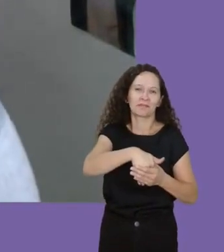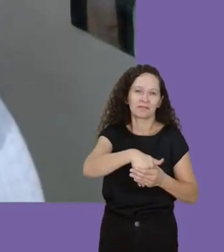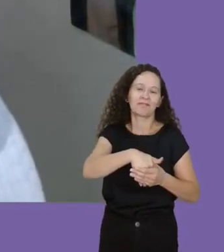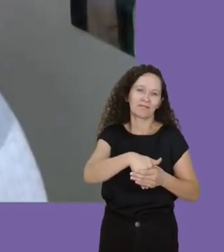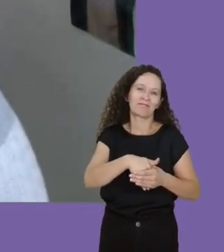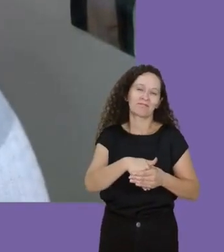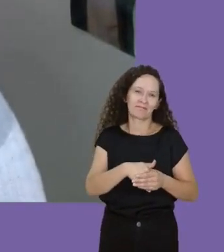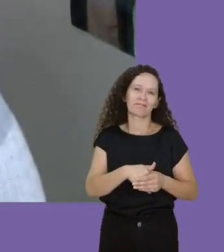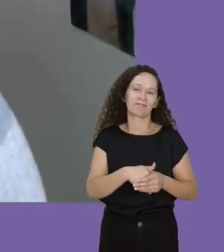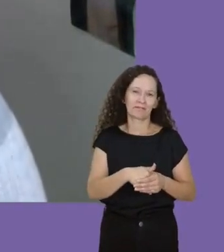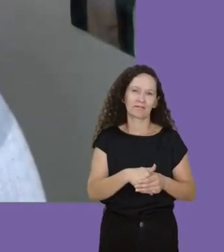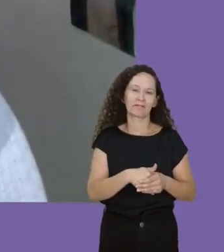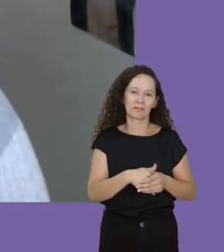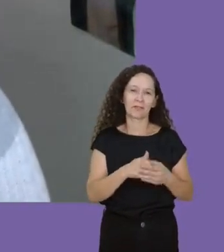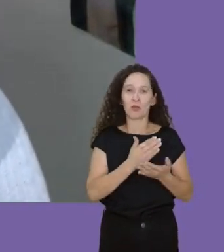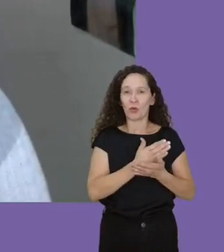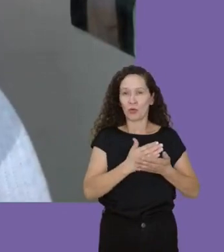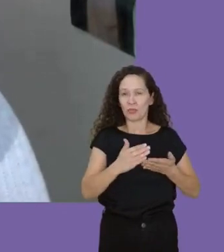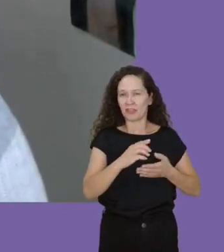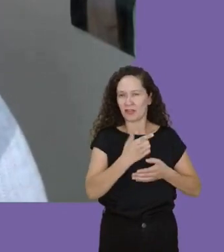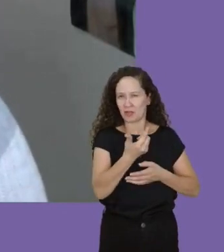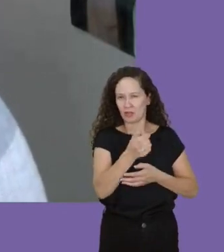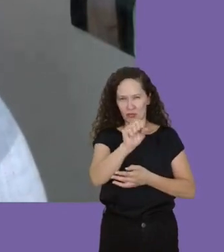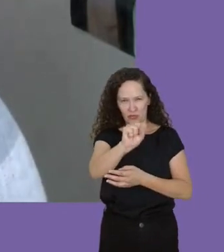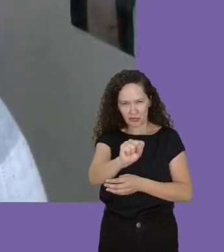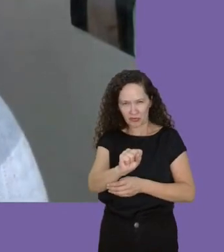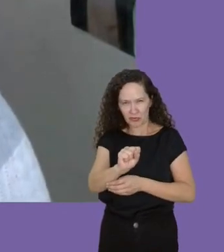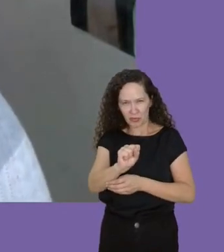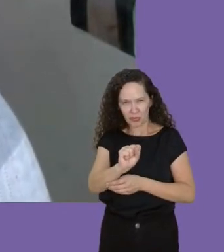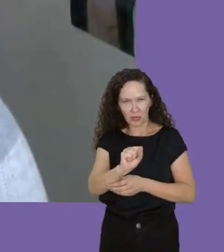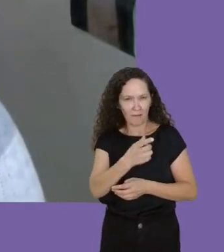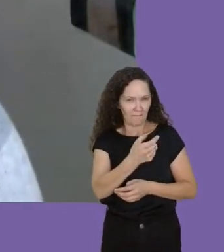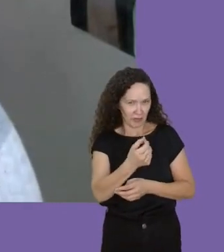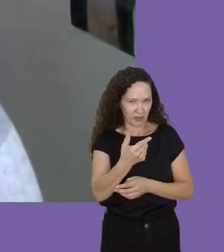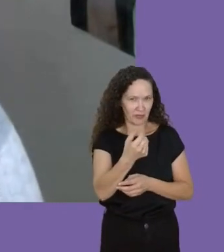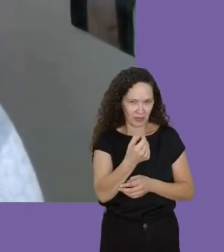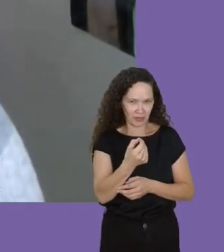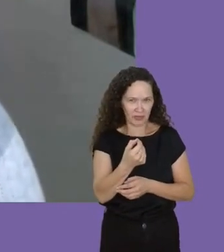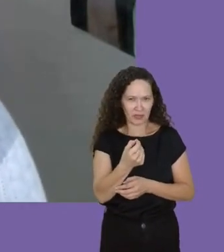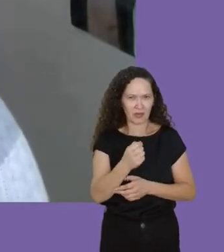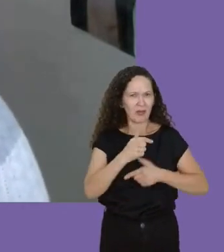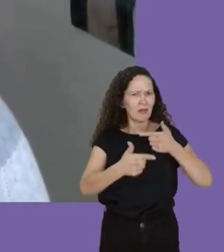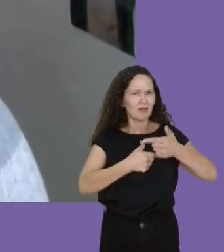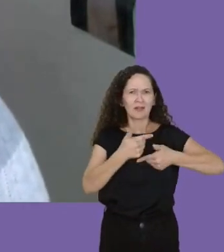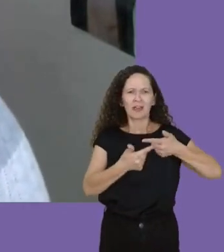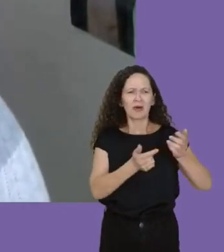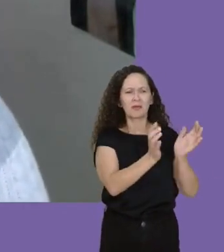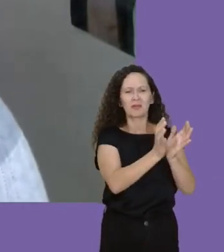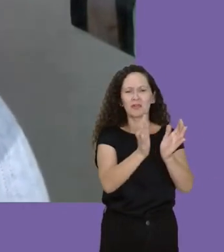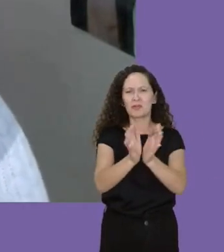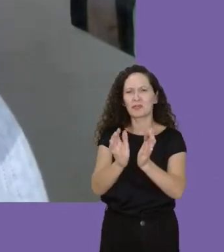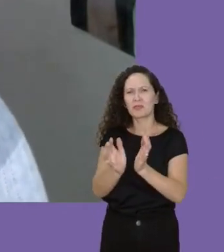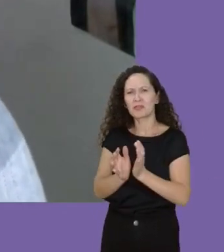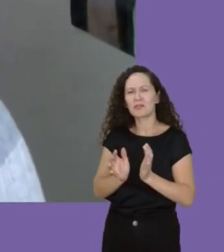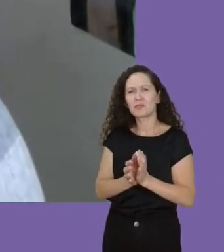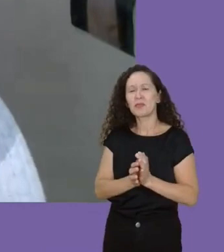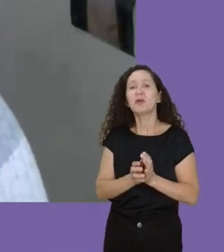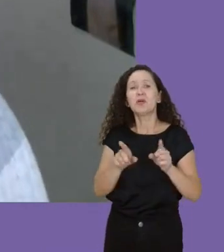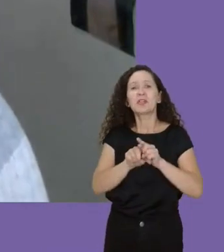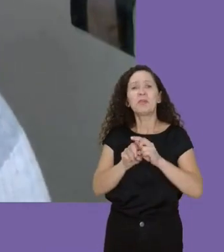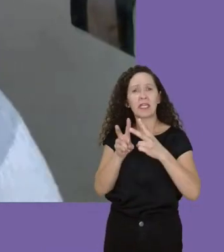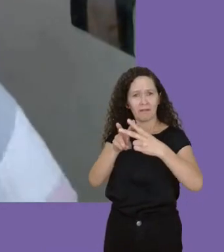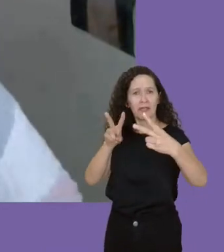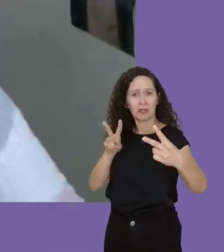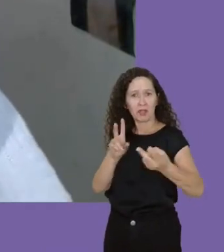né, a partir de 2018, 2020, uma ação muito organizada desses grupos com terrorismo cibernético,